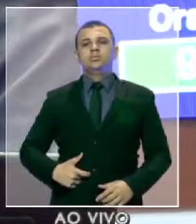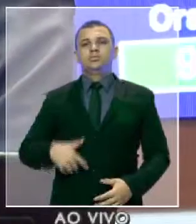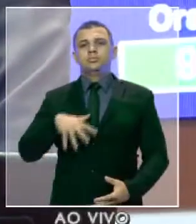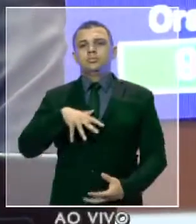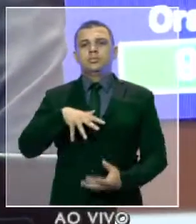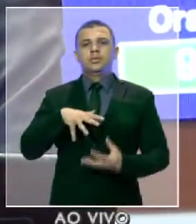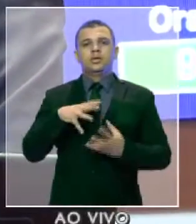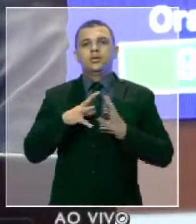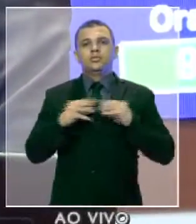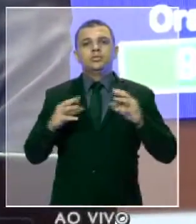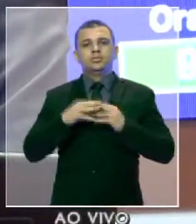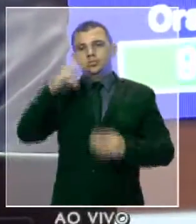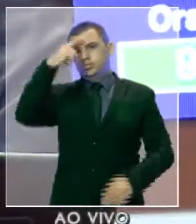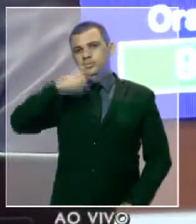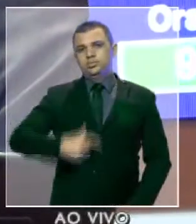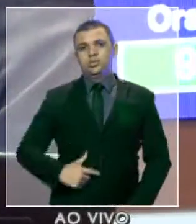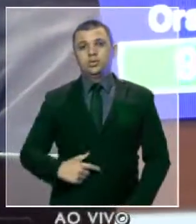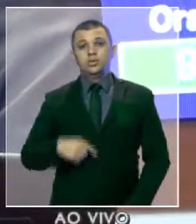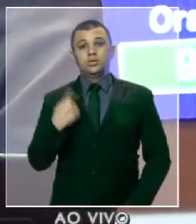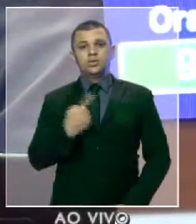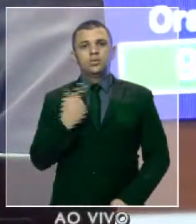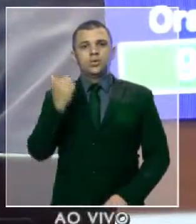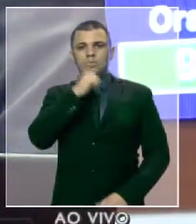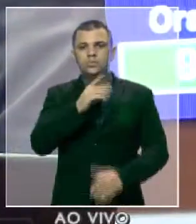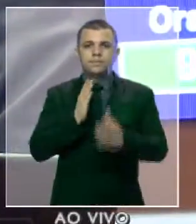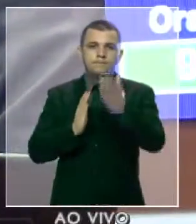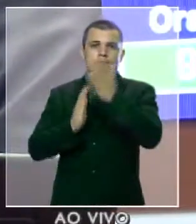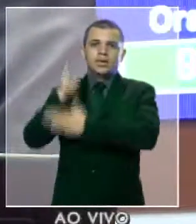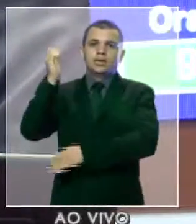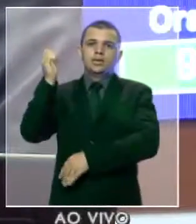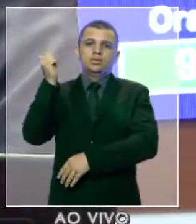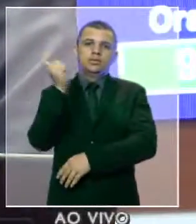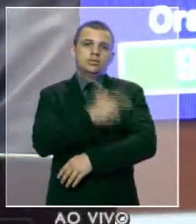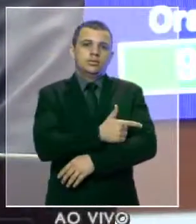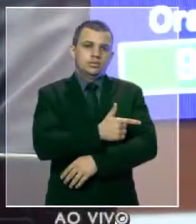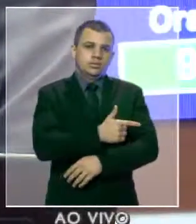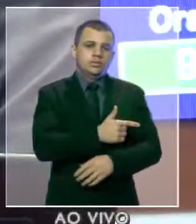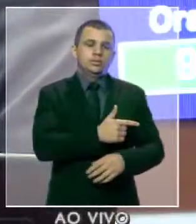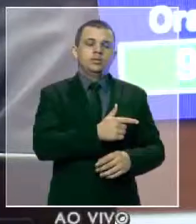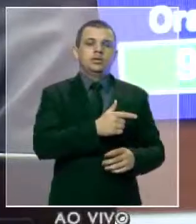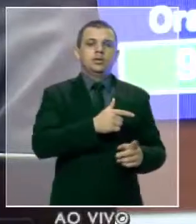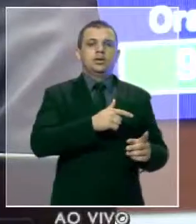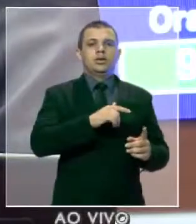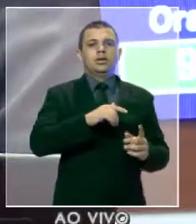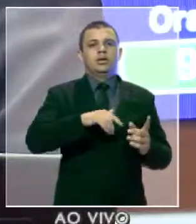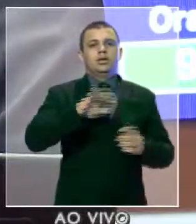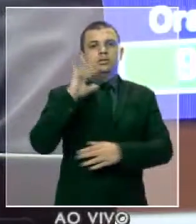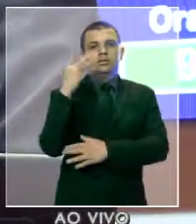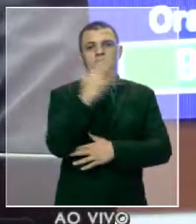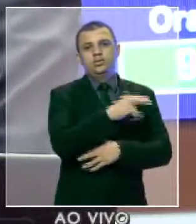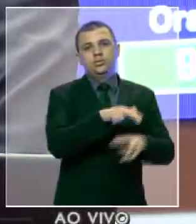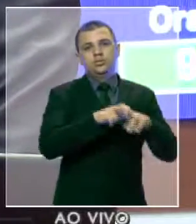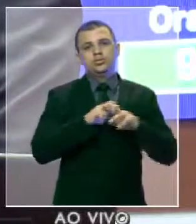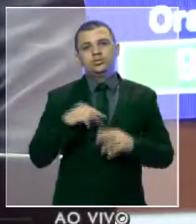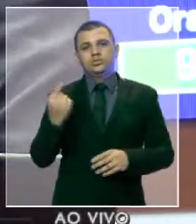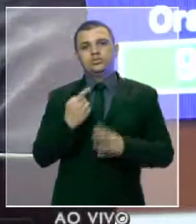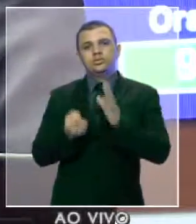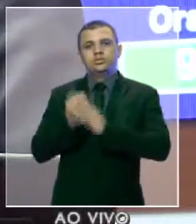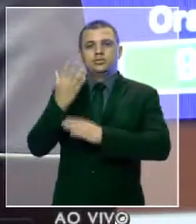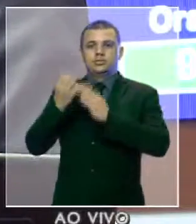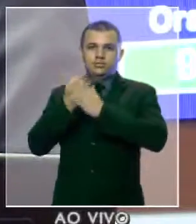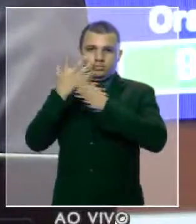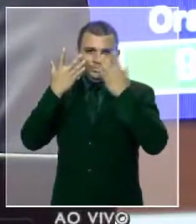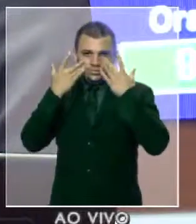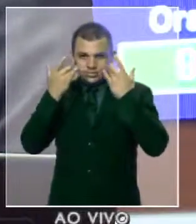conseguimos transcender a própria natureza pela condição do fazer artístico. Então, eu cito aqui uma poesia de